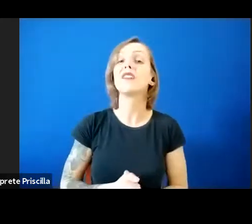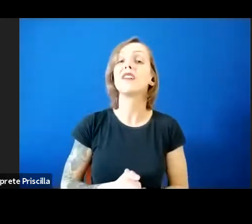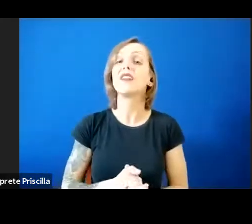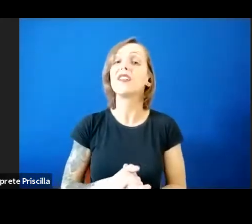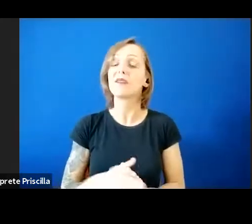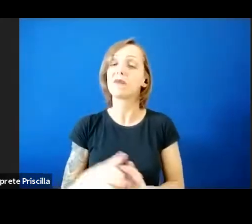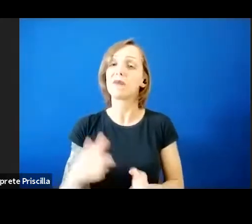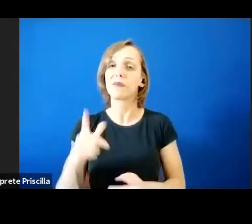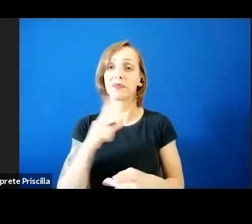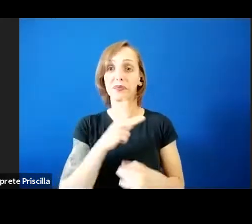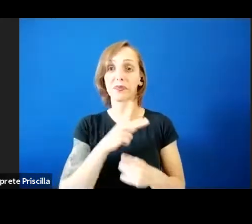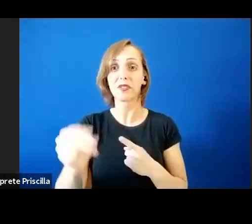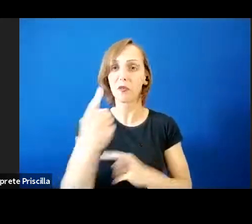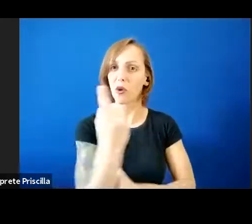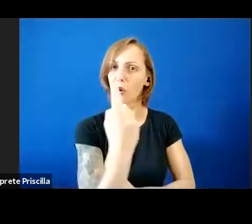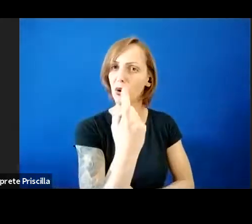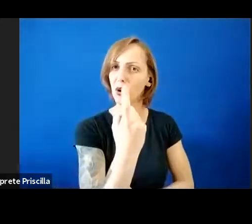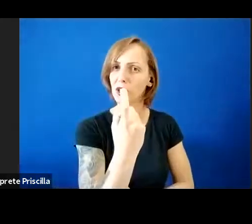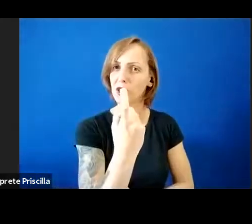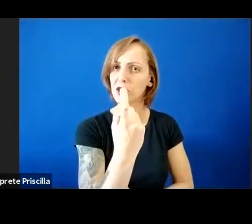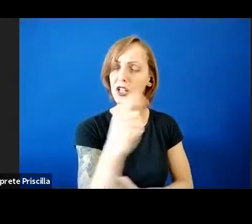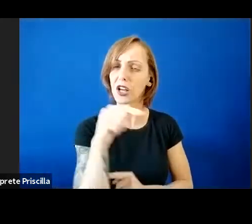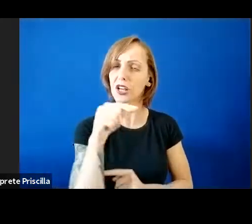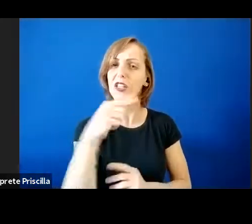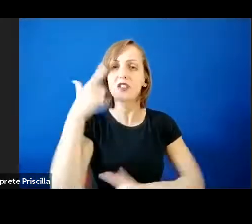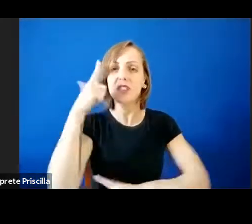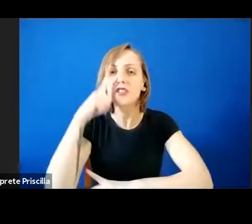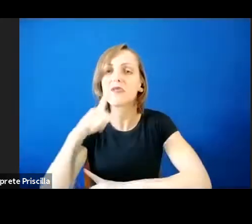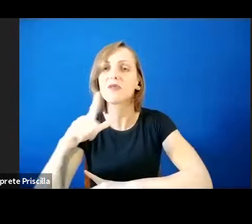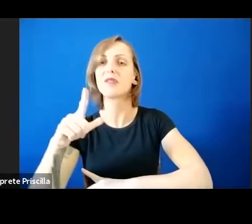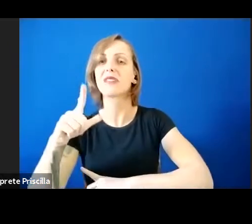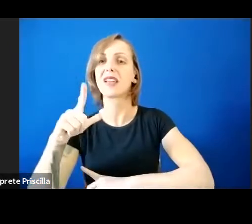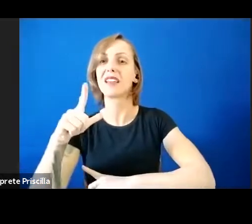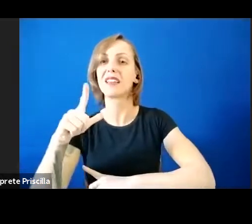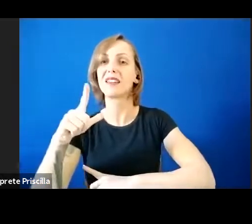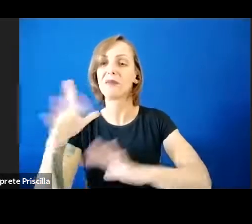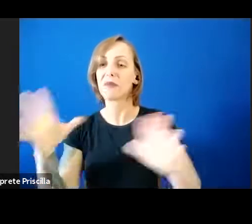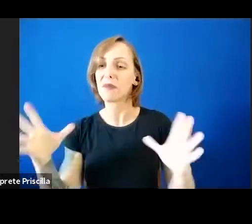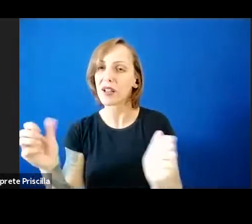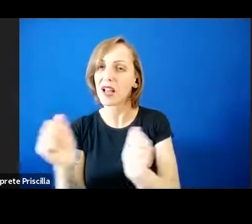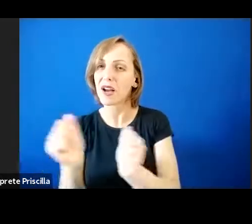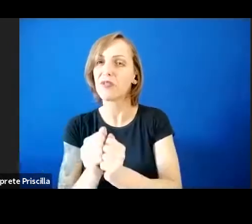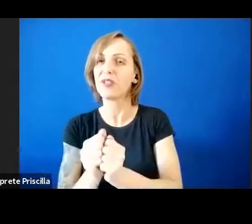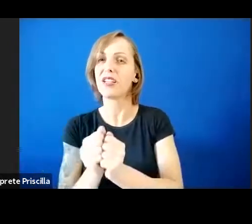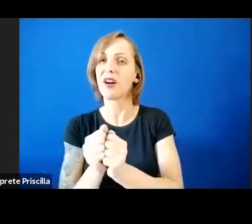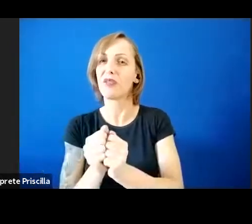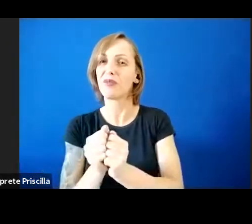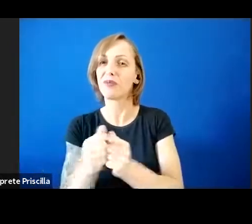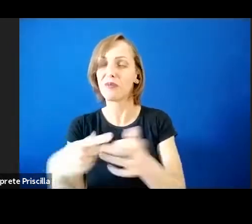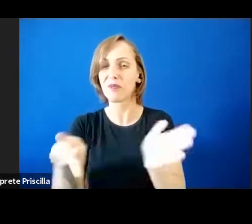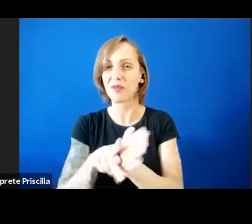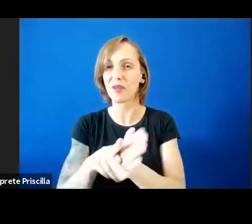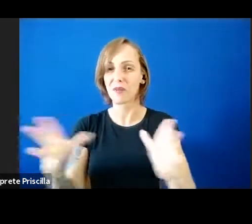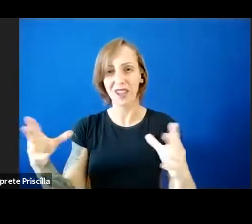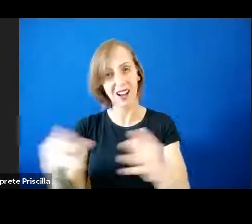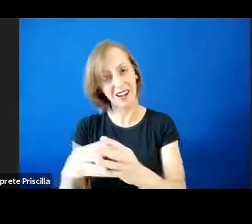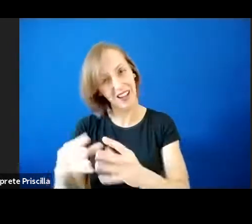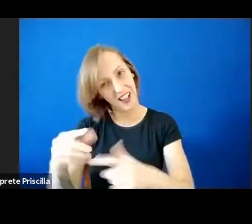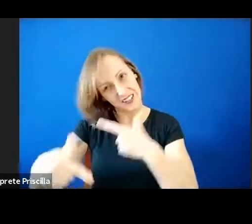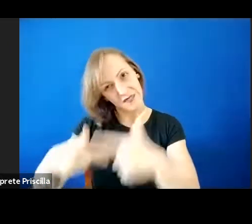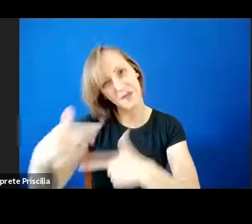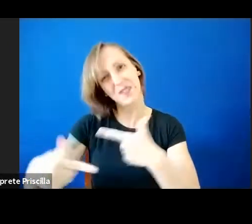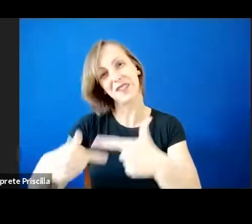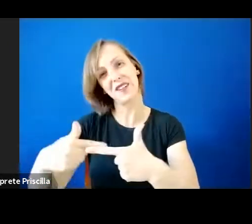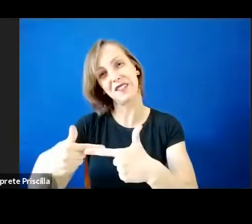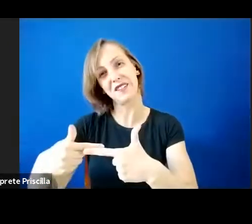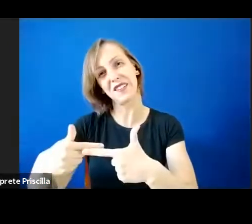ela virá pela organização e pela luta da classe trabalhadora, que é quem alimenta esse país.